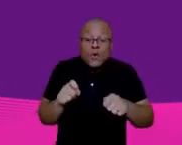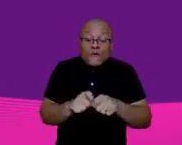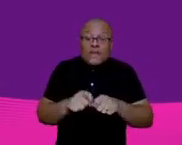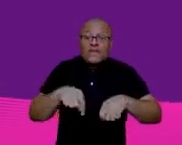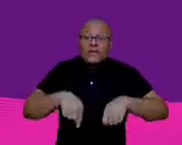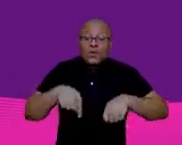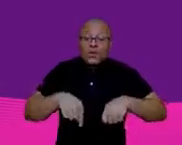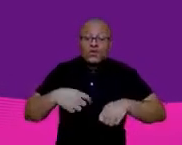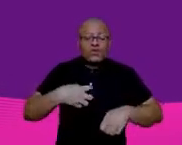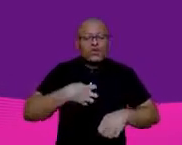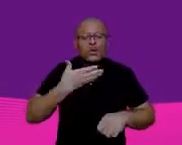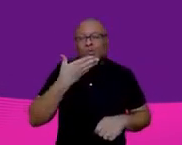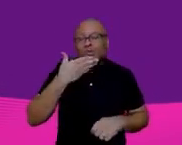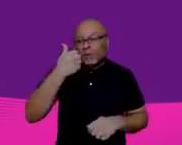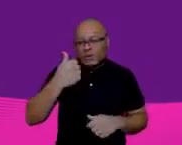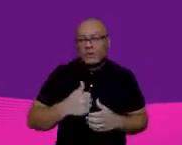forma.